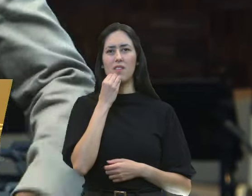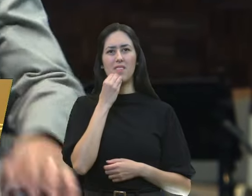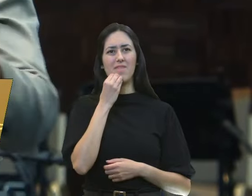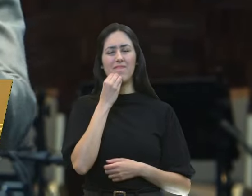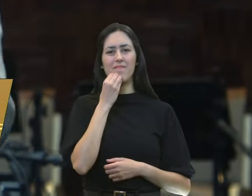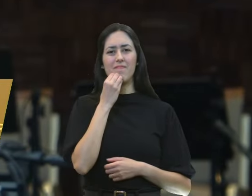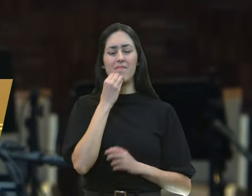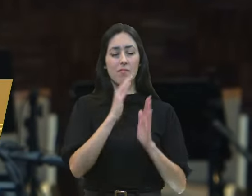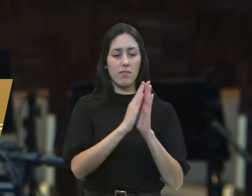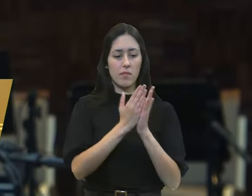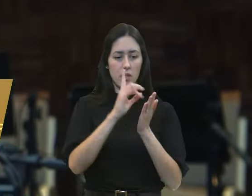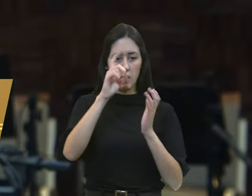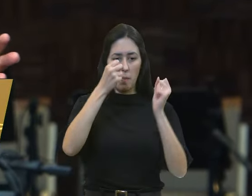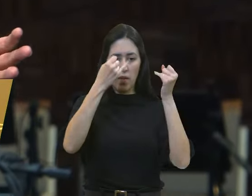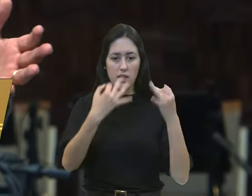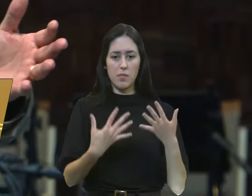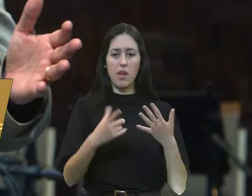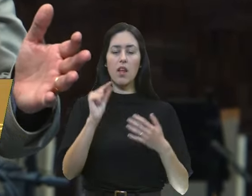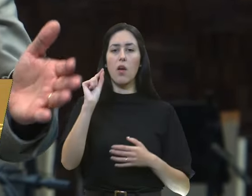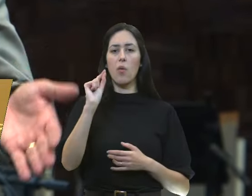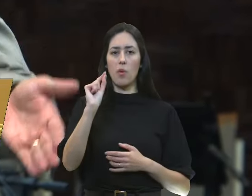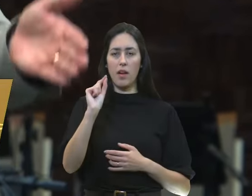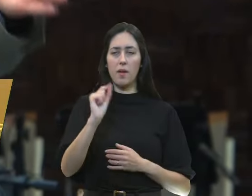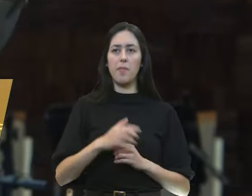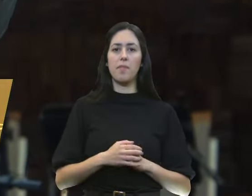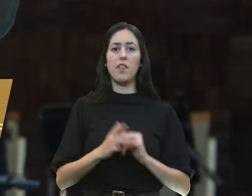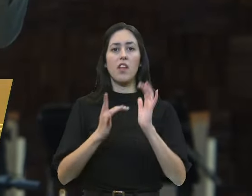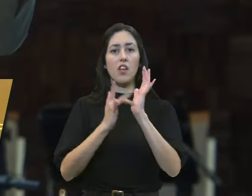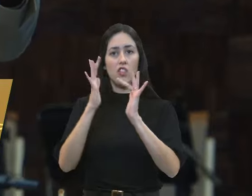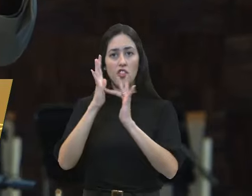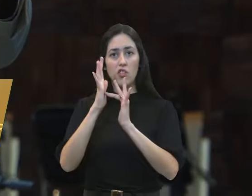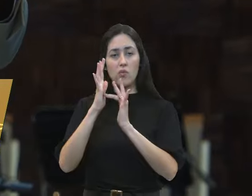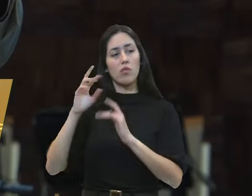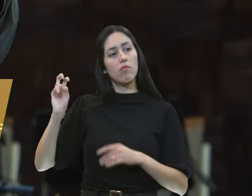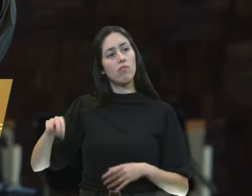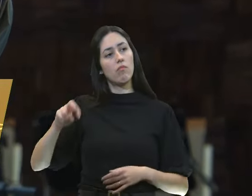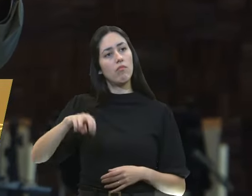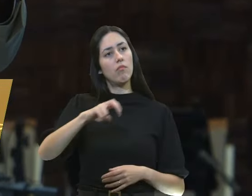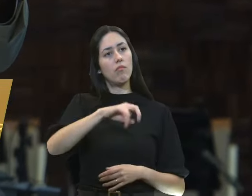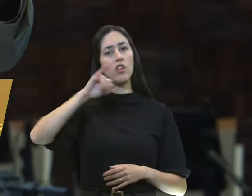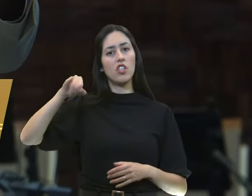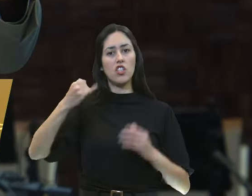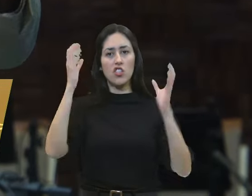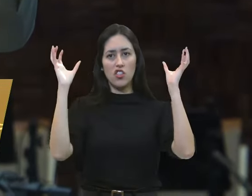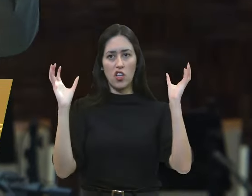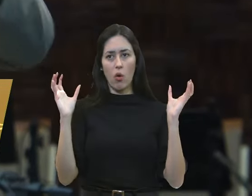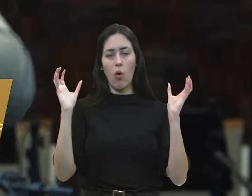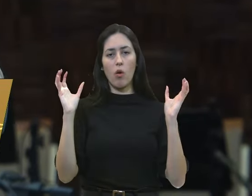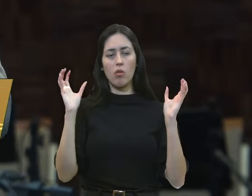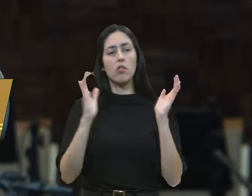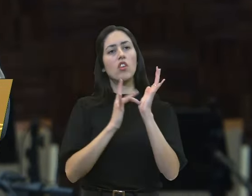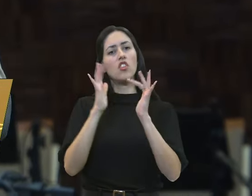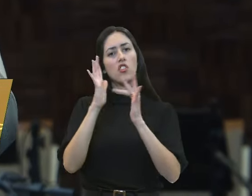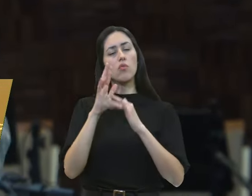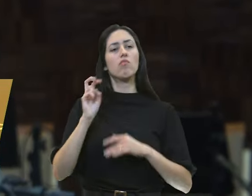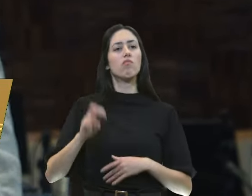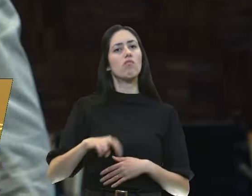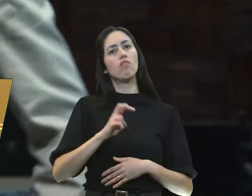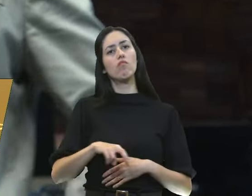A Bíblia vai dizer que Jesus passa por Jericó e ele está caminhando